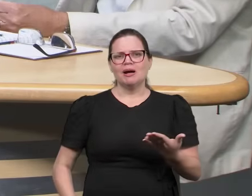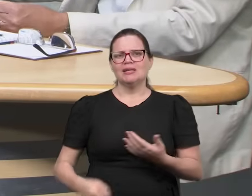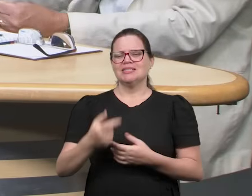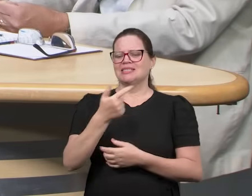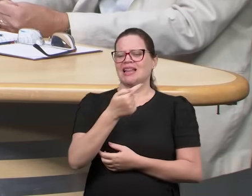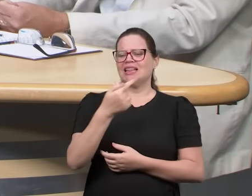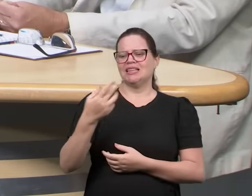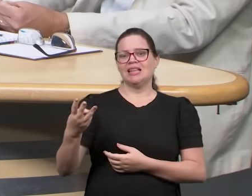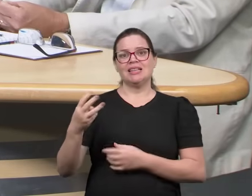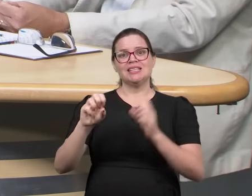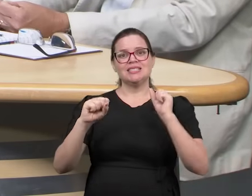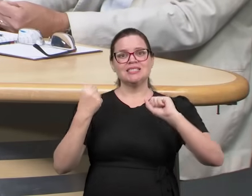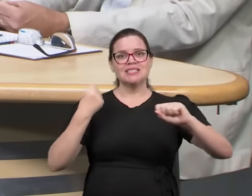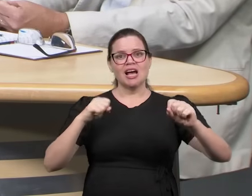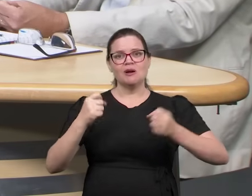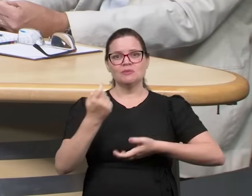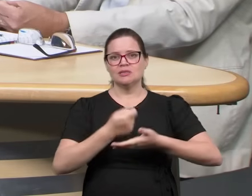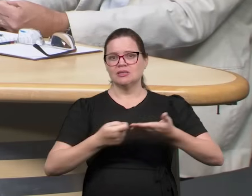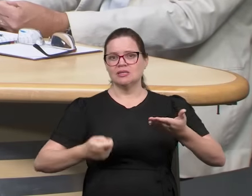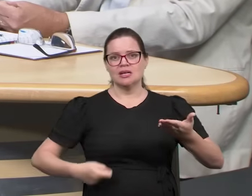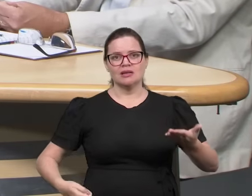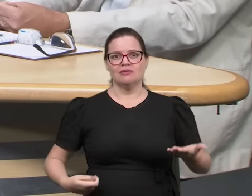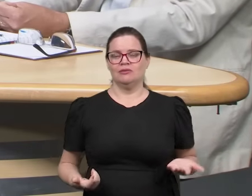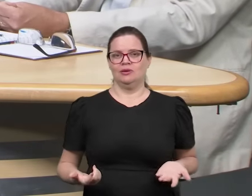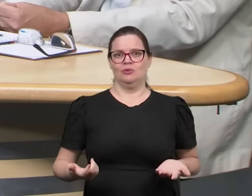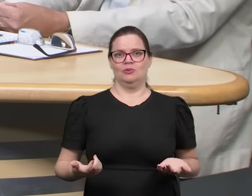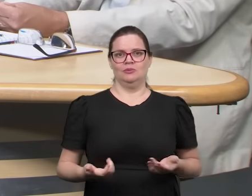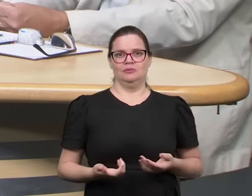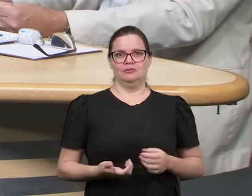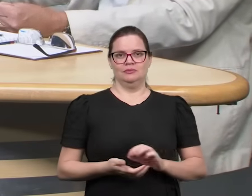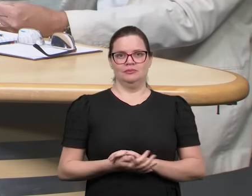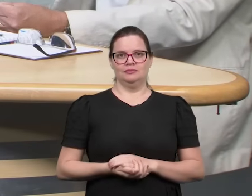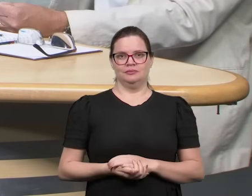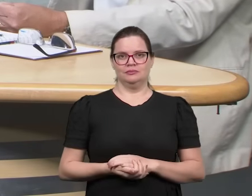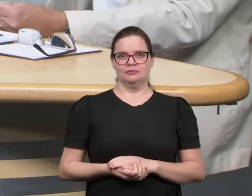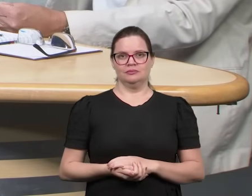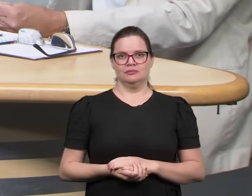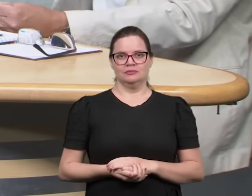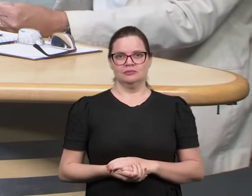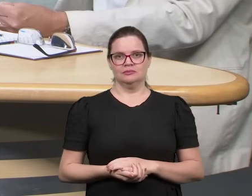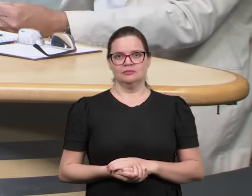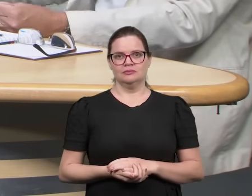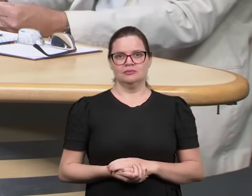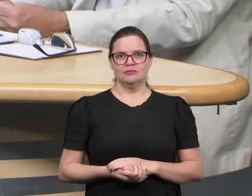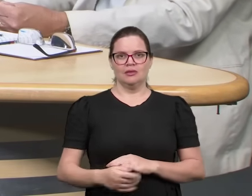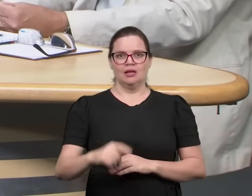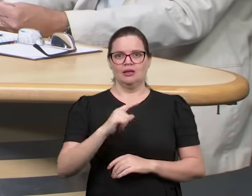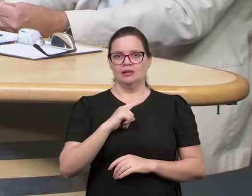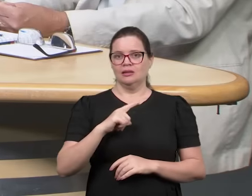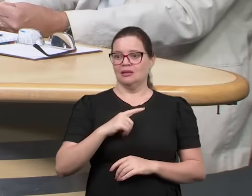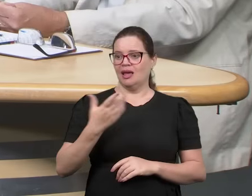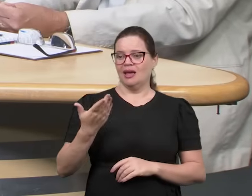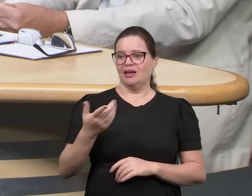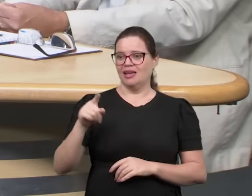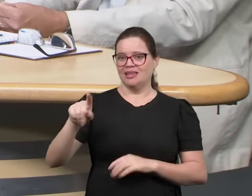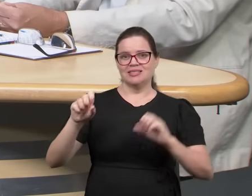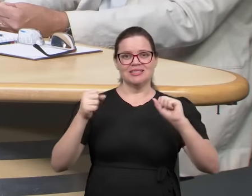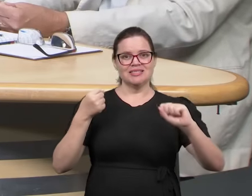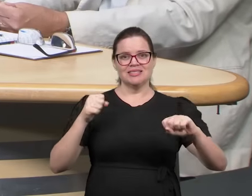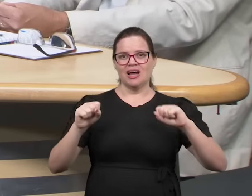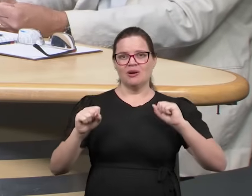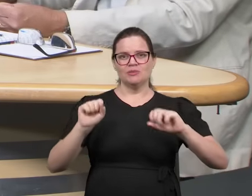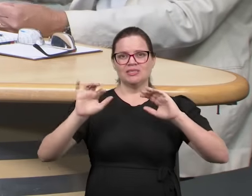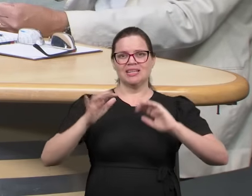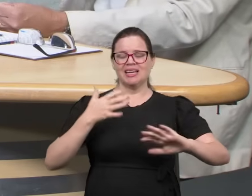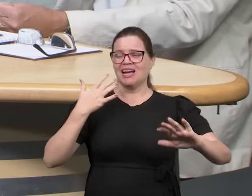Média de 73 salmos, né? Salmos assim, que não tem música hoje que fez mais sucesso. Porque são salmos,